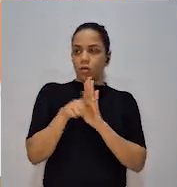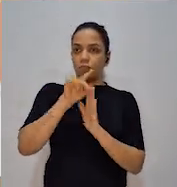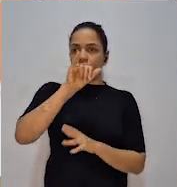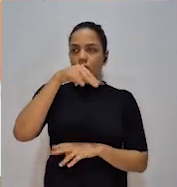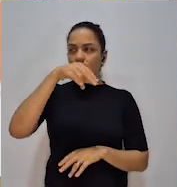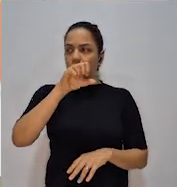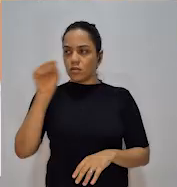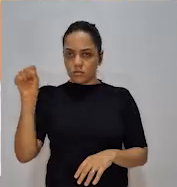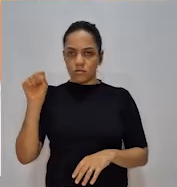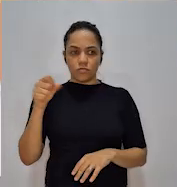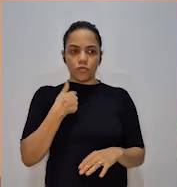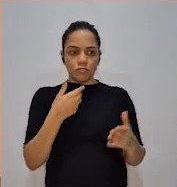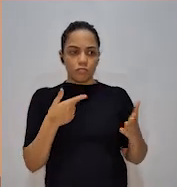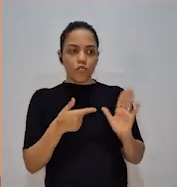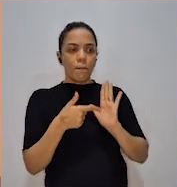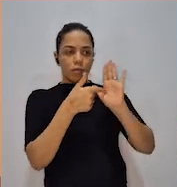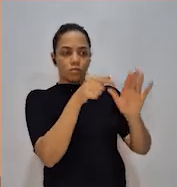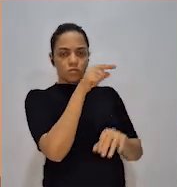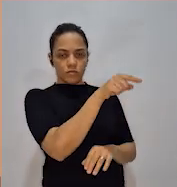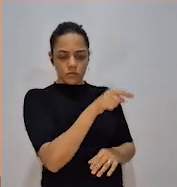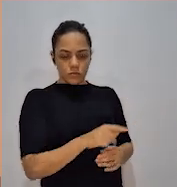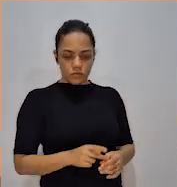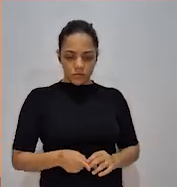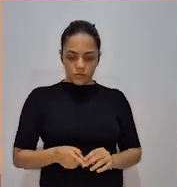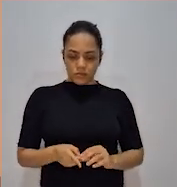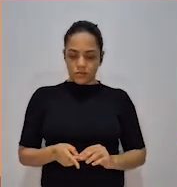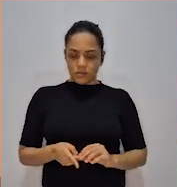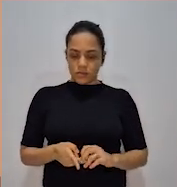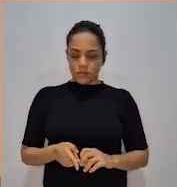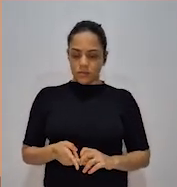ouvindo? Ok.